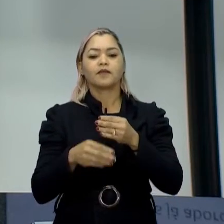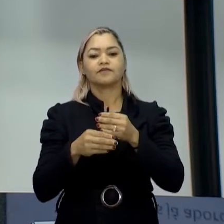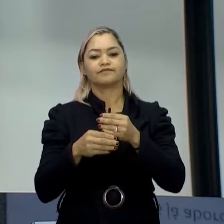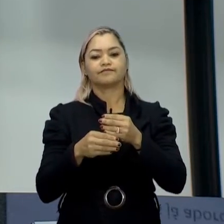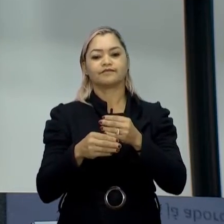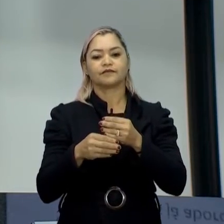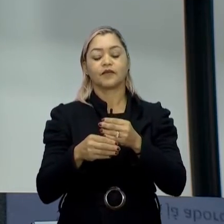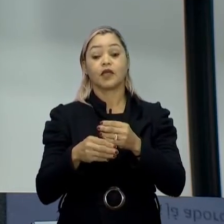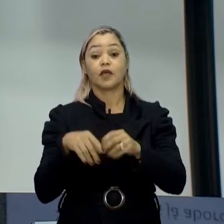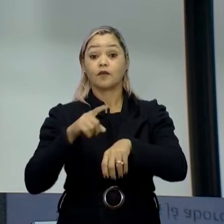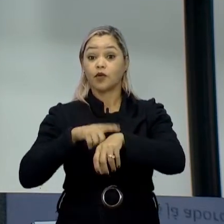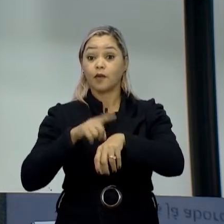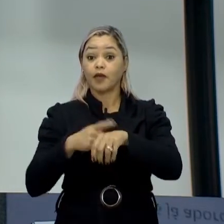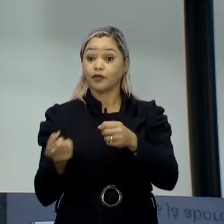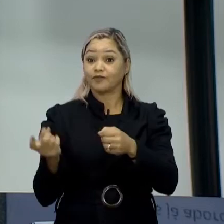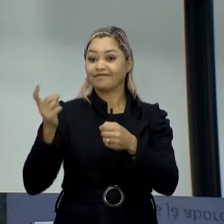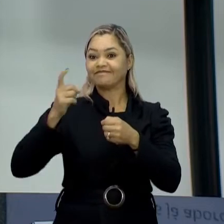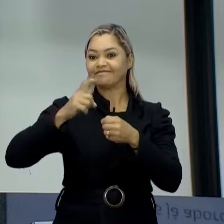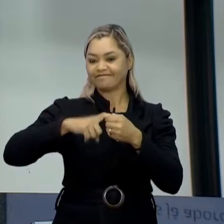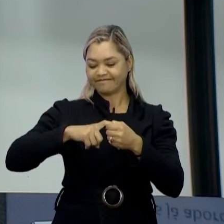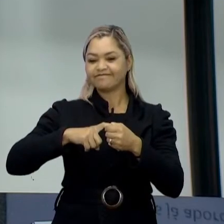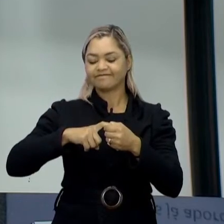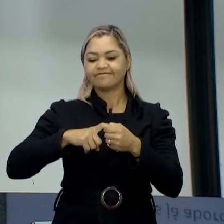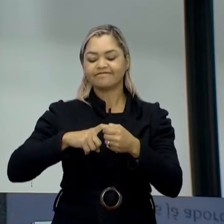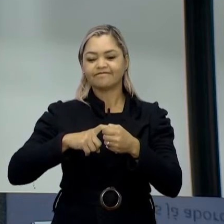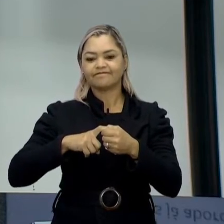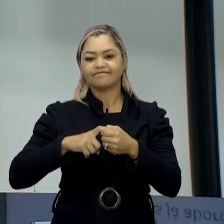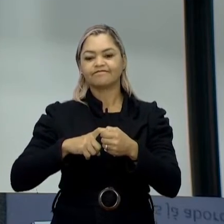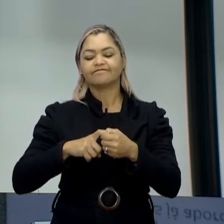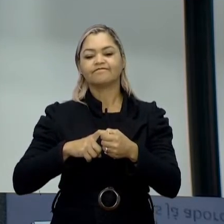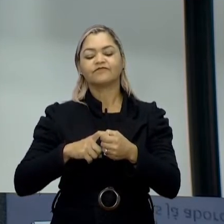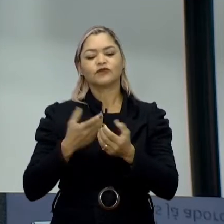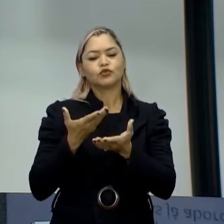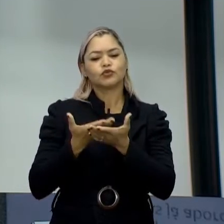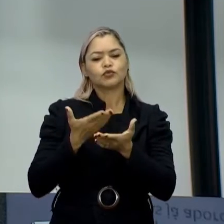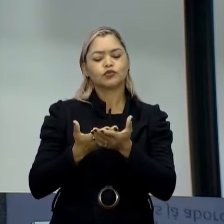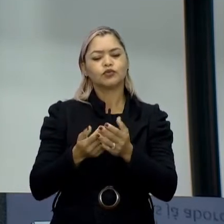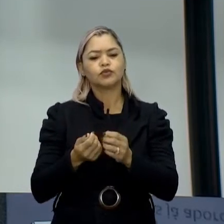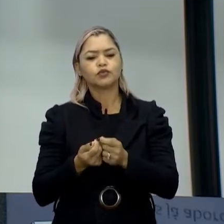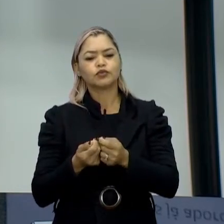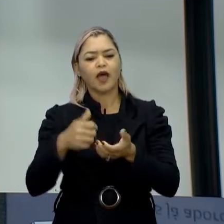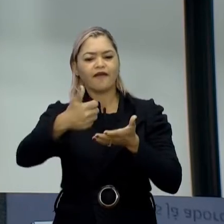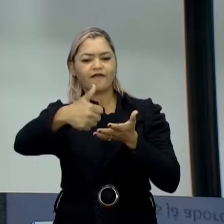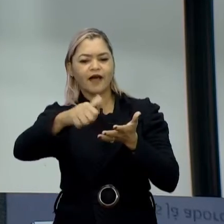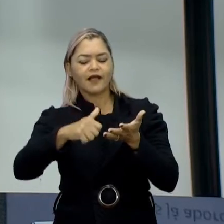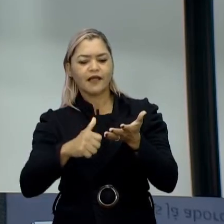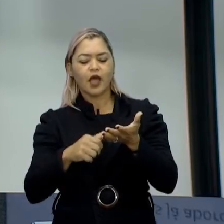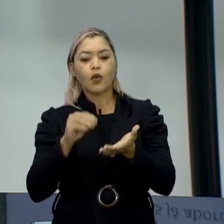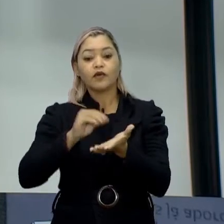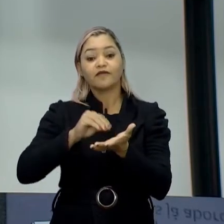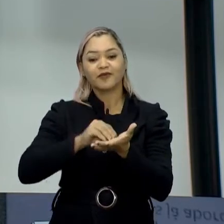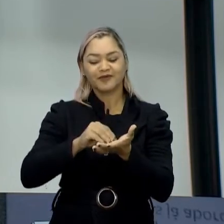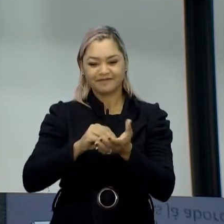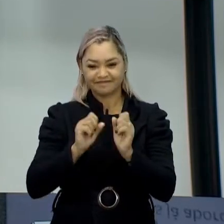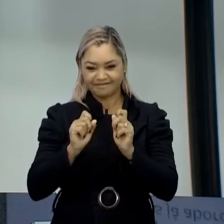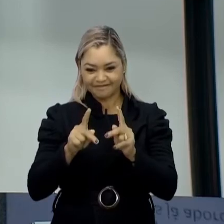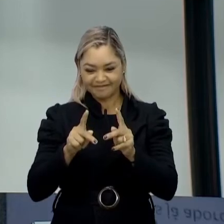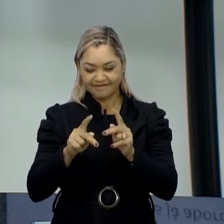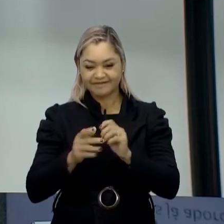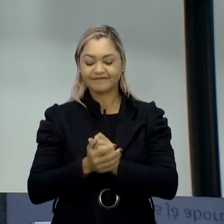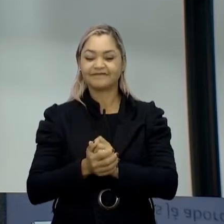que é momento de retomar, é momento de reestudar algo que tenha ficado, tá certo?